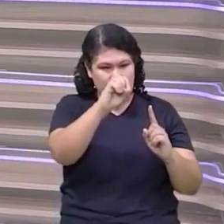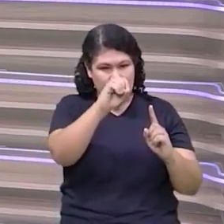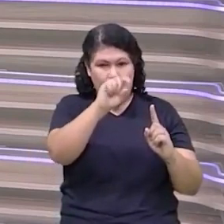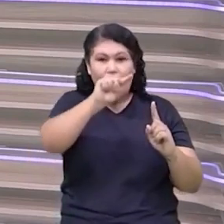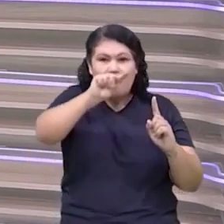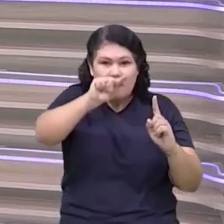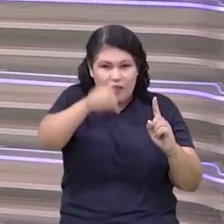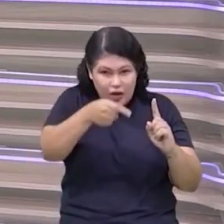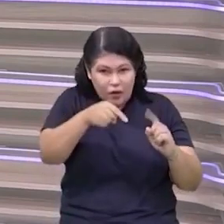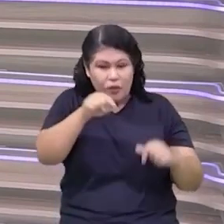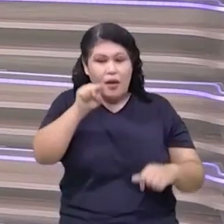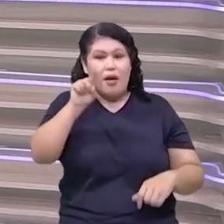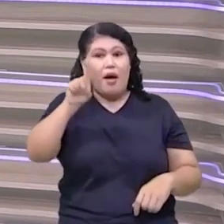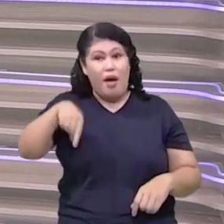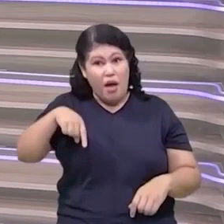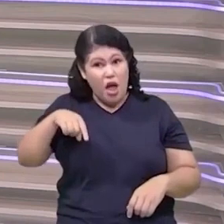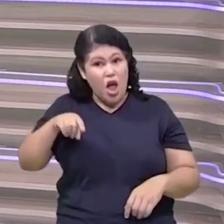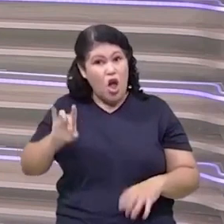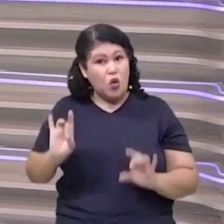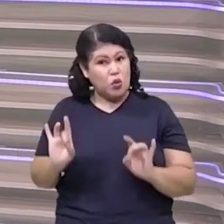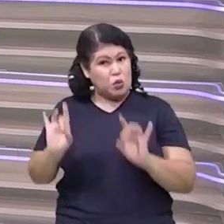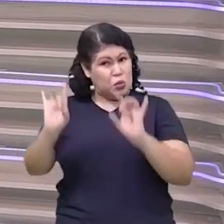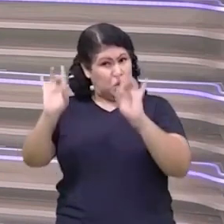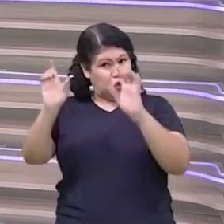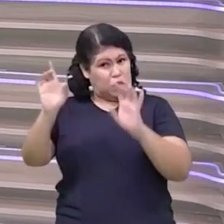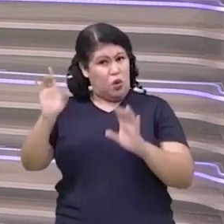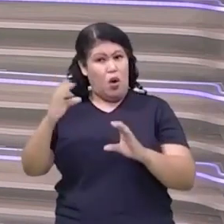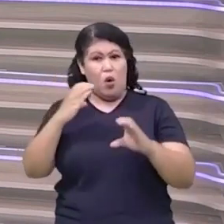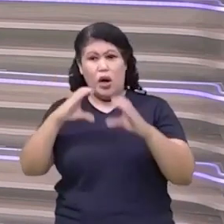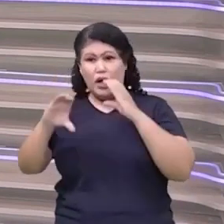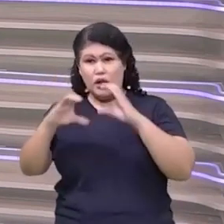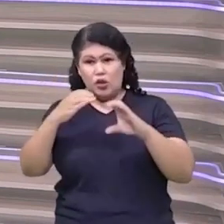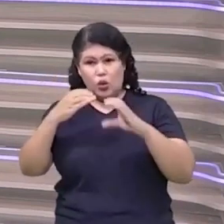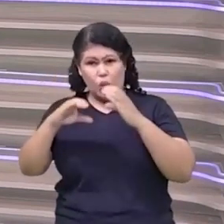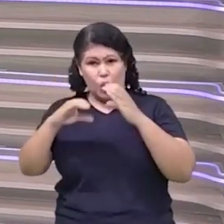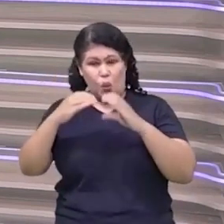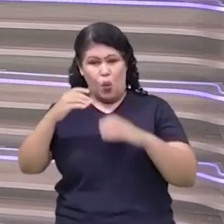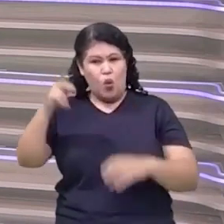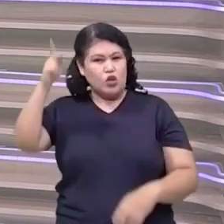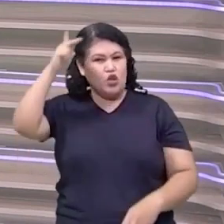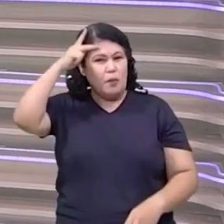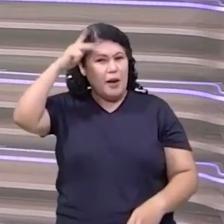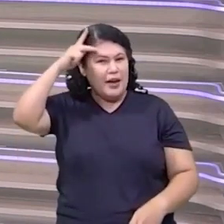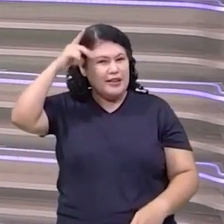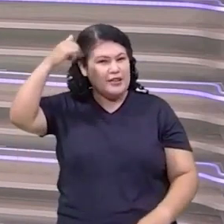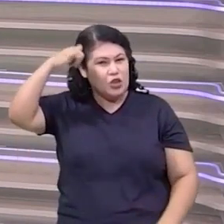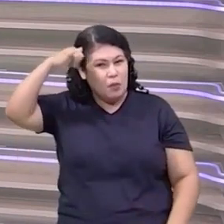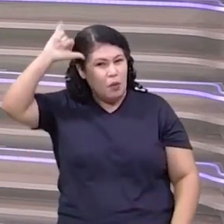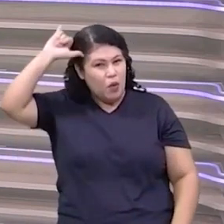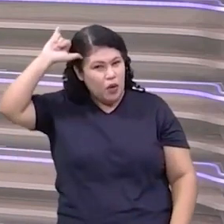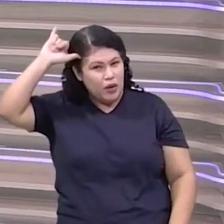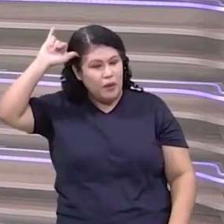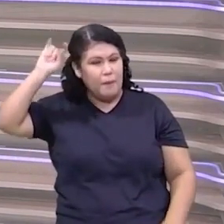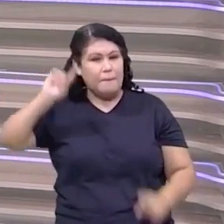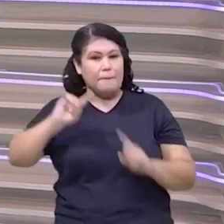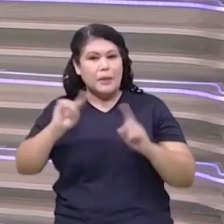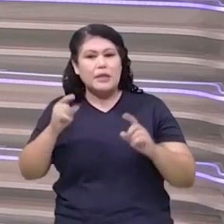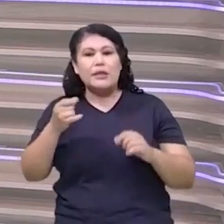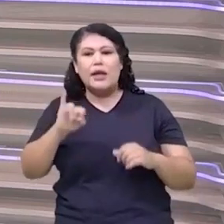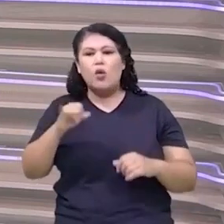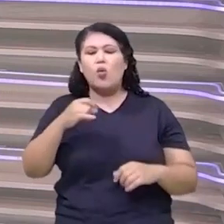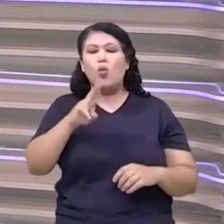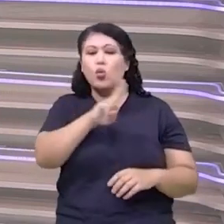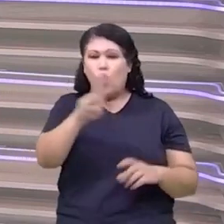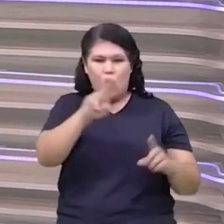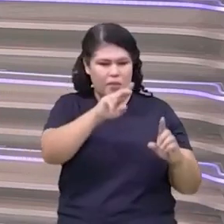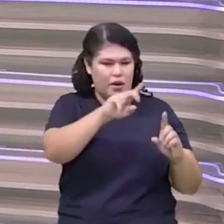É uma relação com o quê? Eu quero falar do Arlindo Júnior, mas eu quero dar uma referência, uma relação